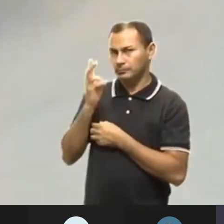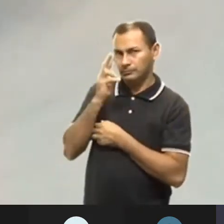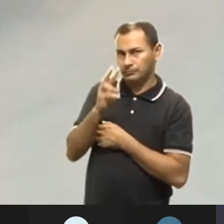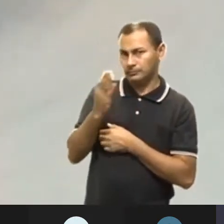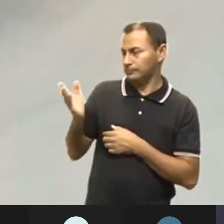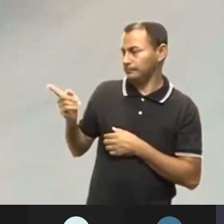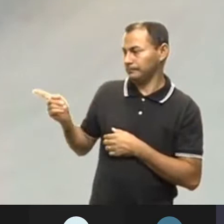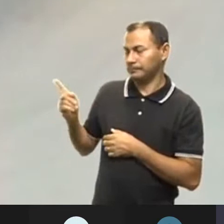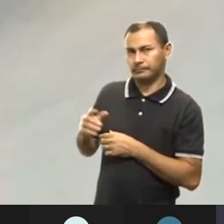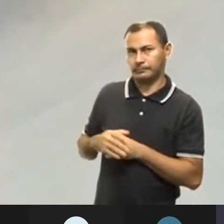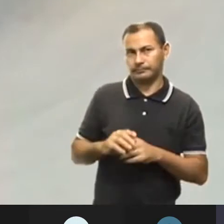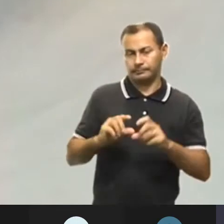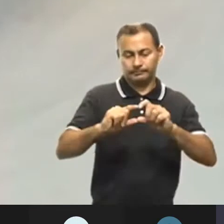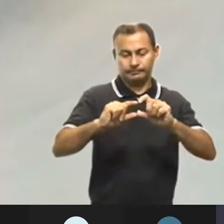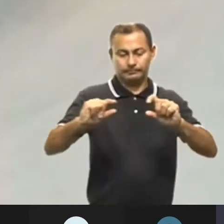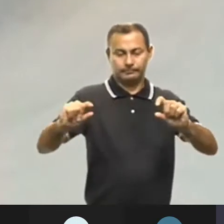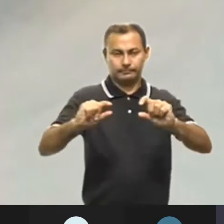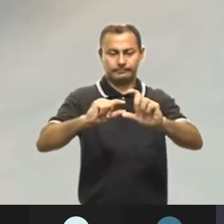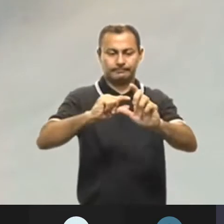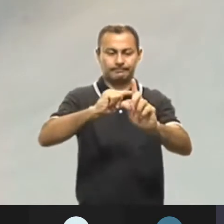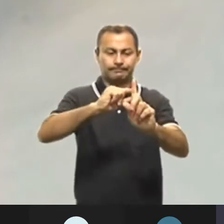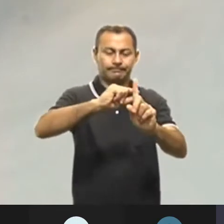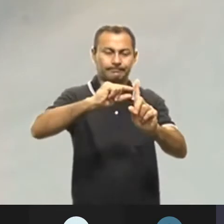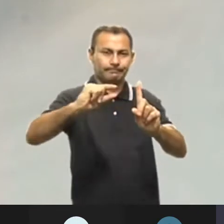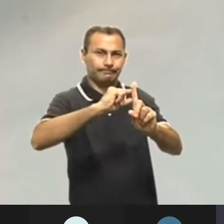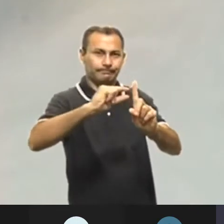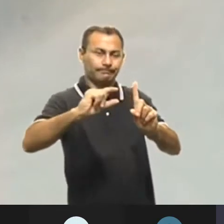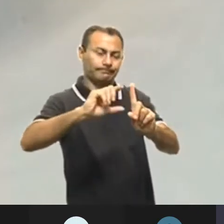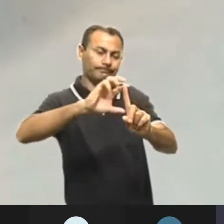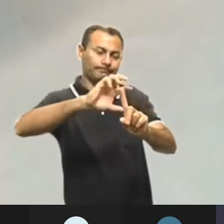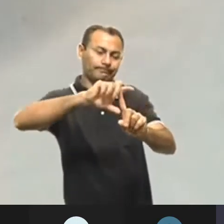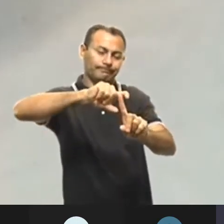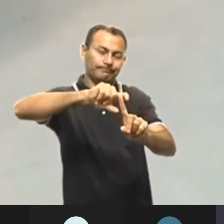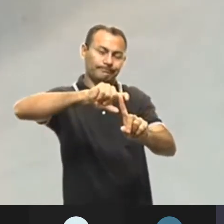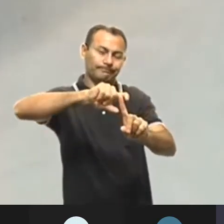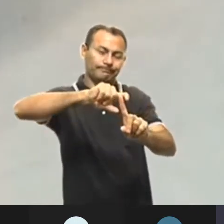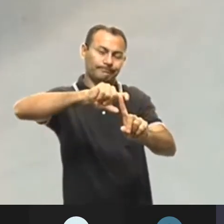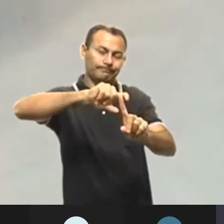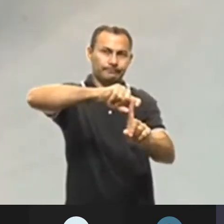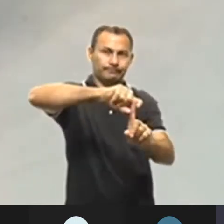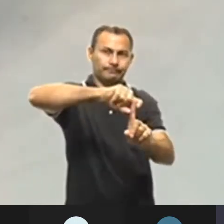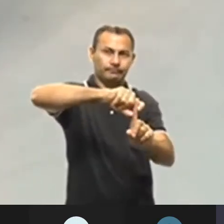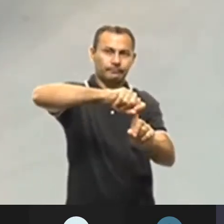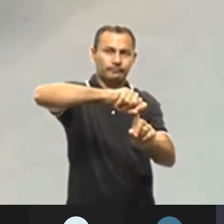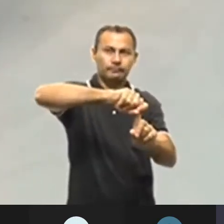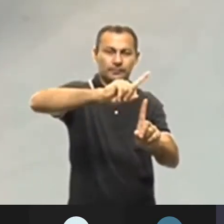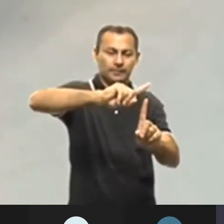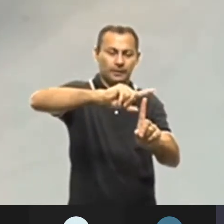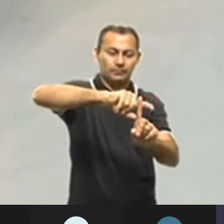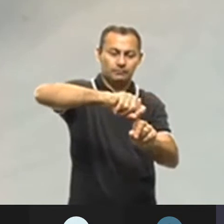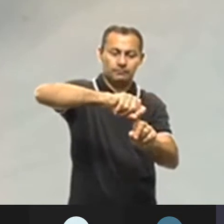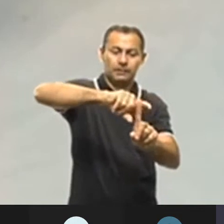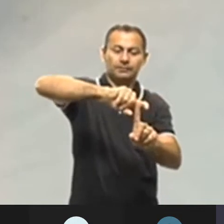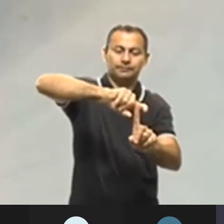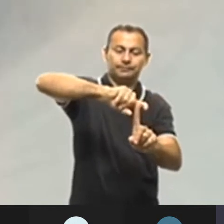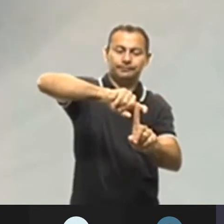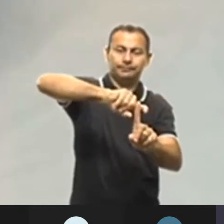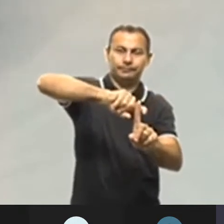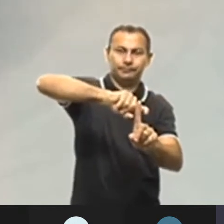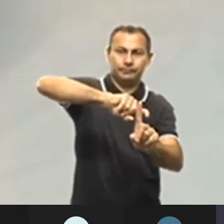gente olhar, né, aí, ó, a cartilagem da traqueia, tá vendo que ela não fecha na porção de trás, na parte posterior? Por quê? Porque ela é em forma de